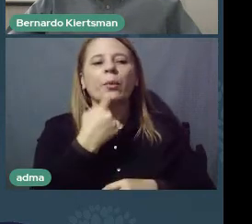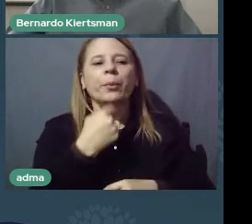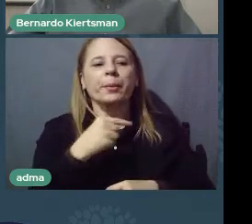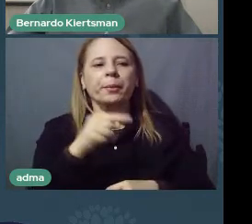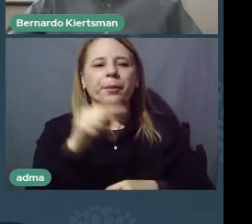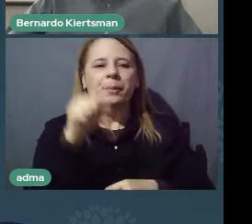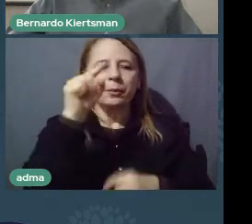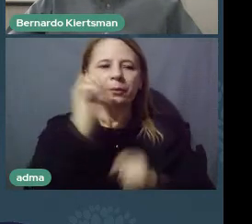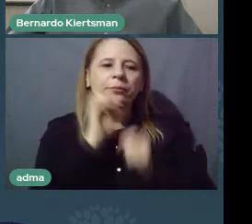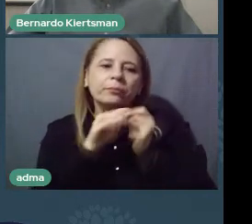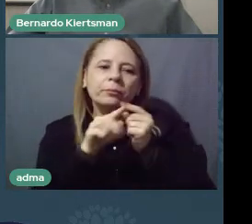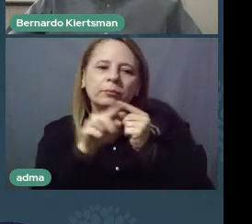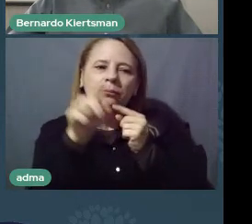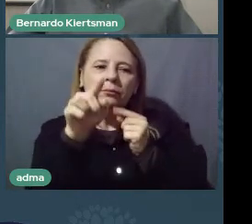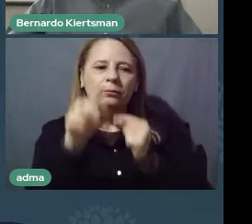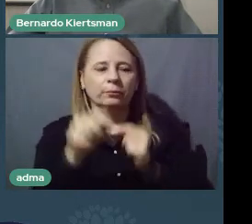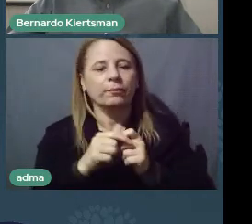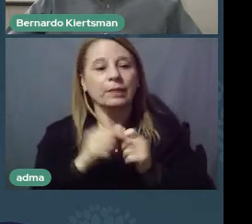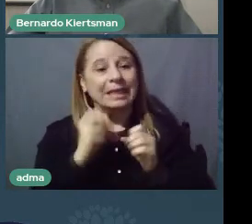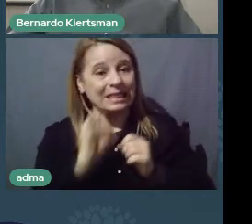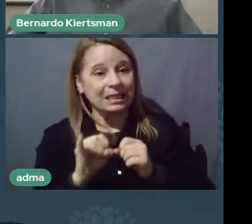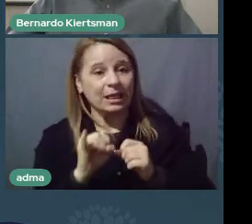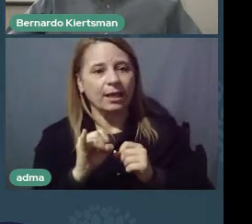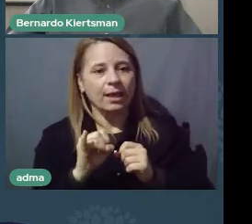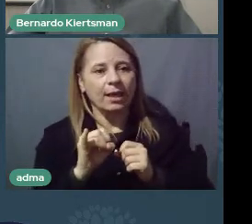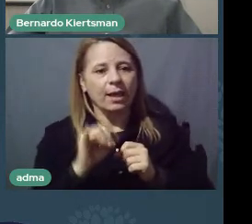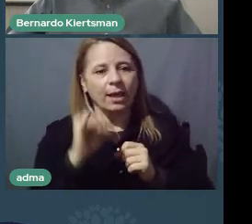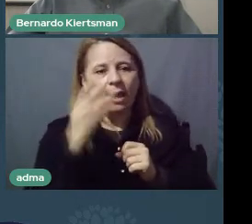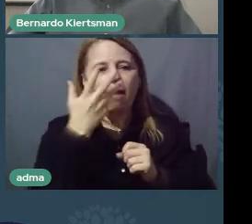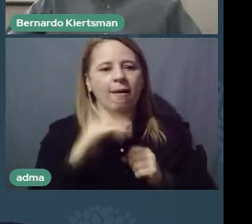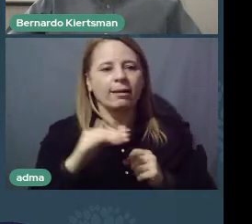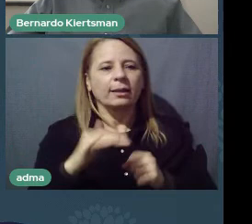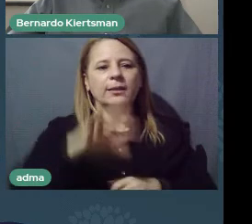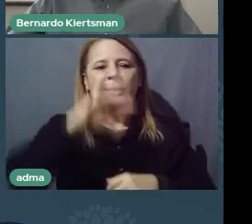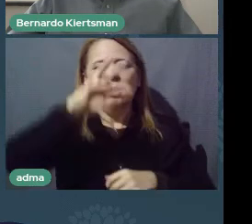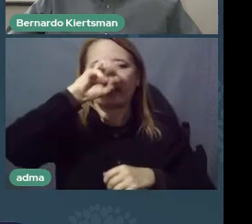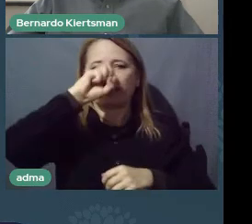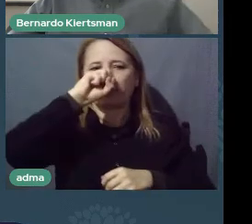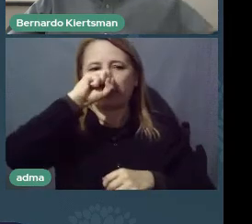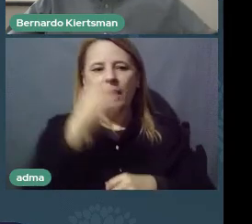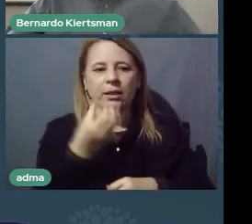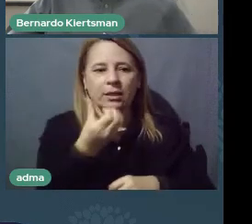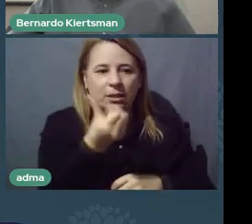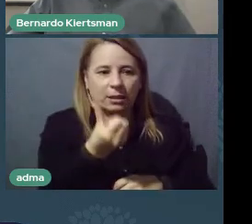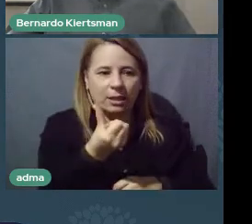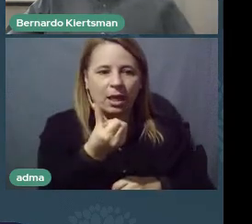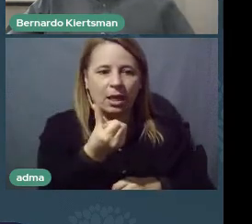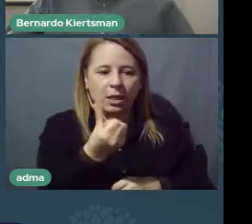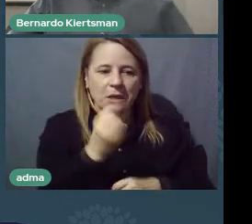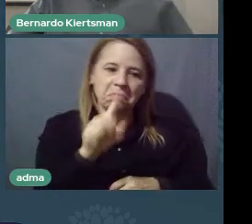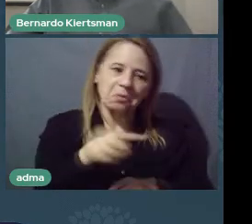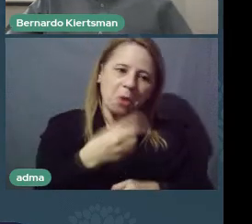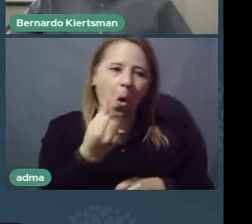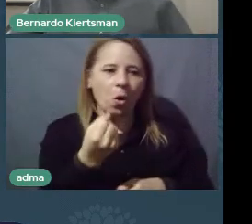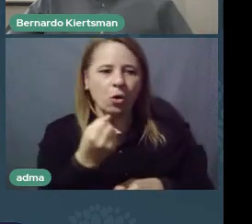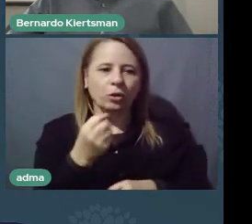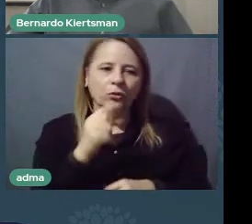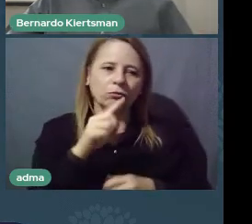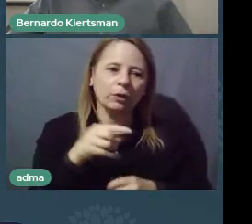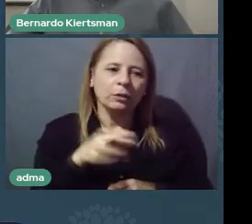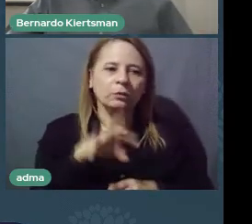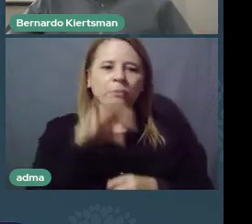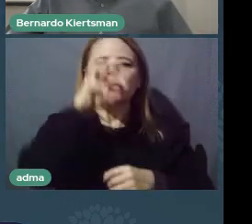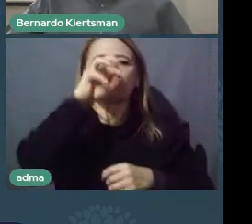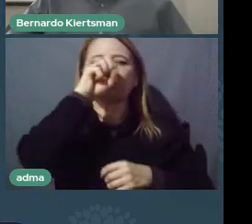aqui por cima. Quer dizer, se a criança respirar aqui de 6 a 8 vezes, ela consegue aproveitar